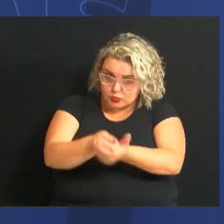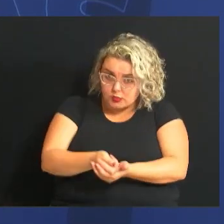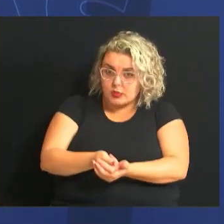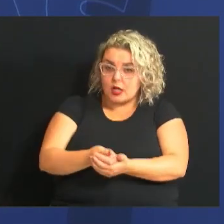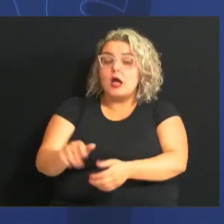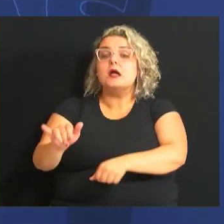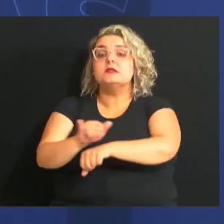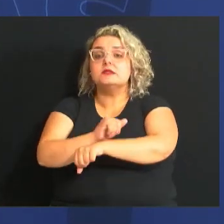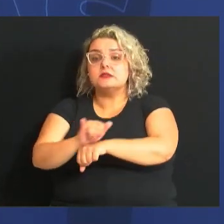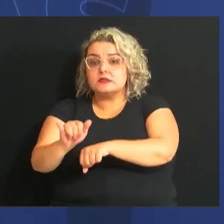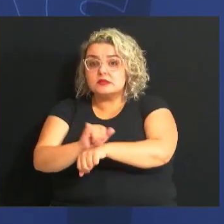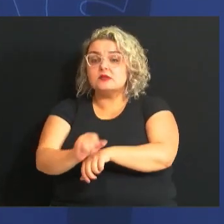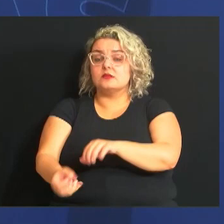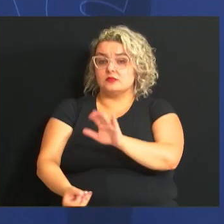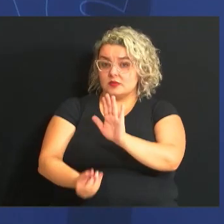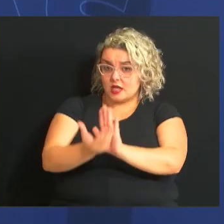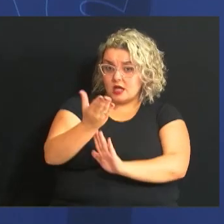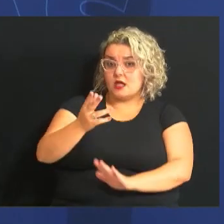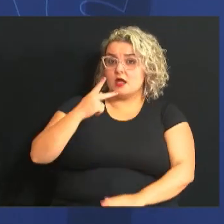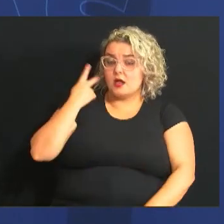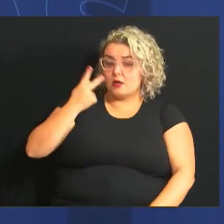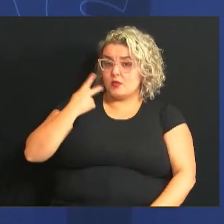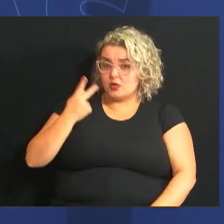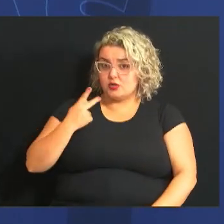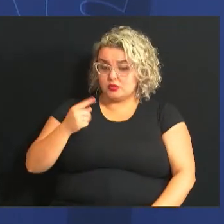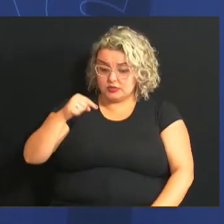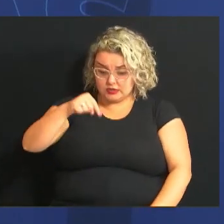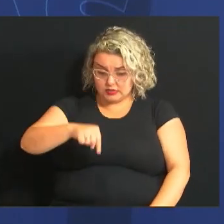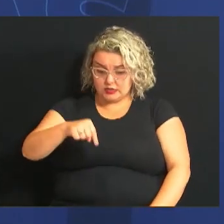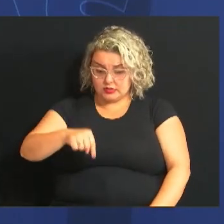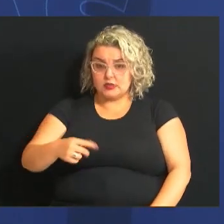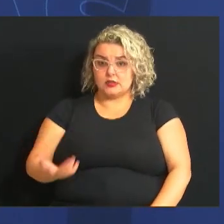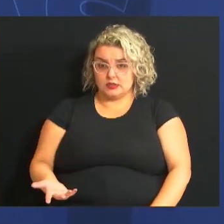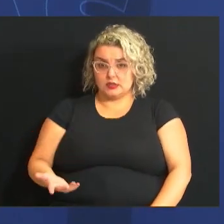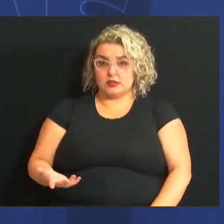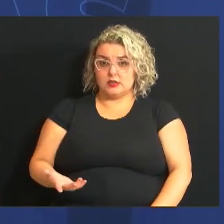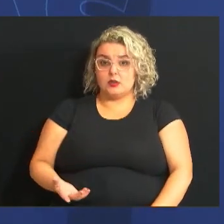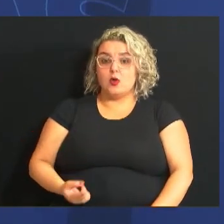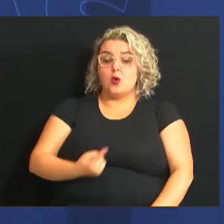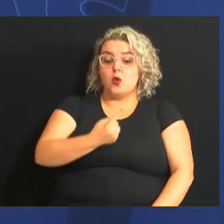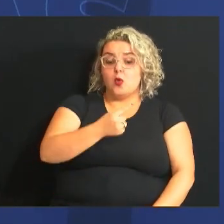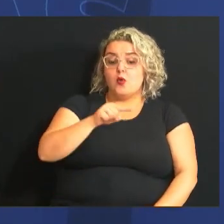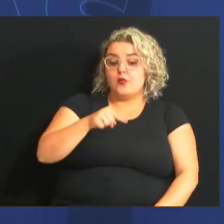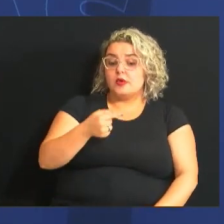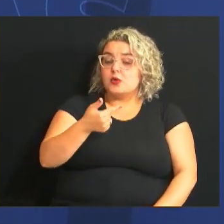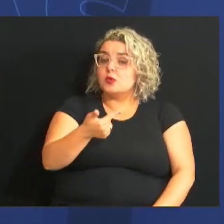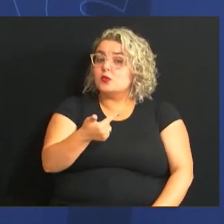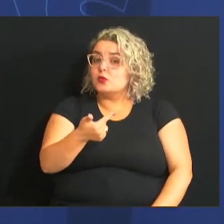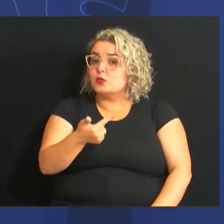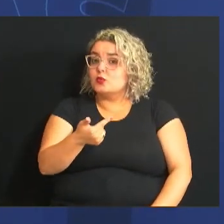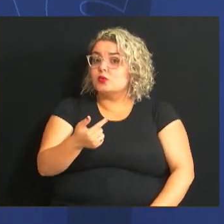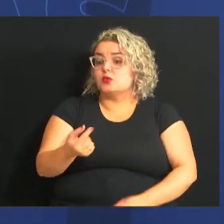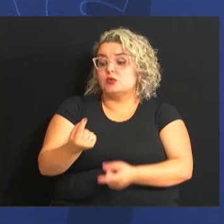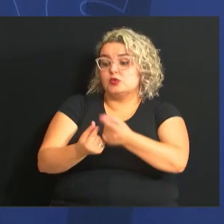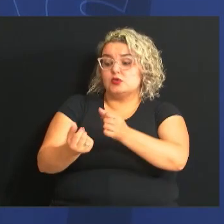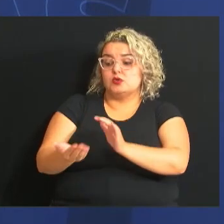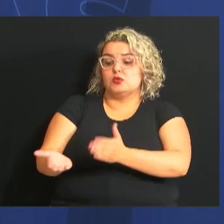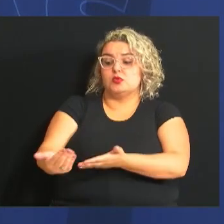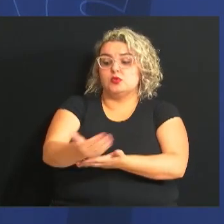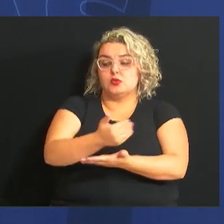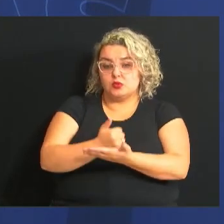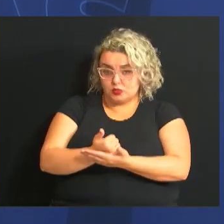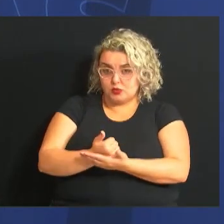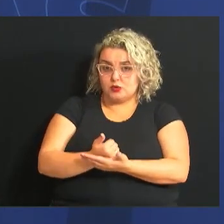foi criado para os parlamentares destinarem 1,2% da receita corrente líquida para ações